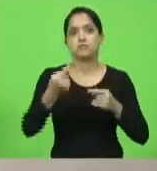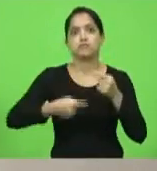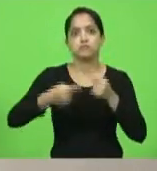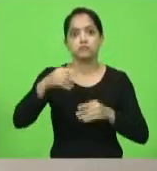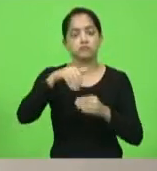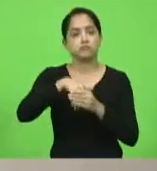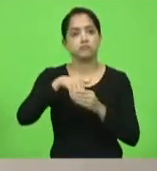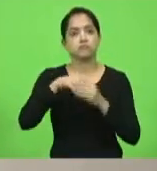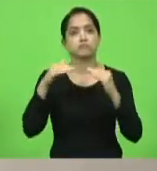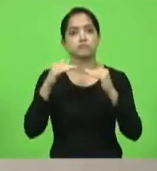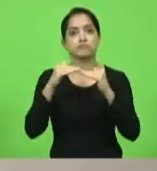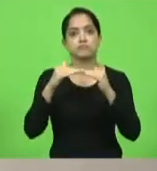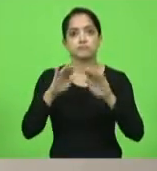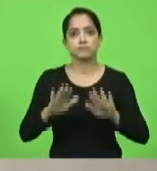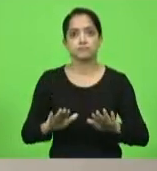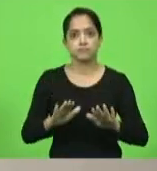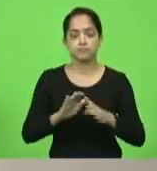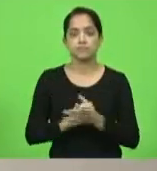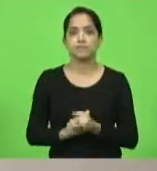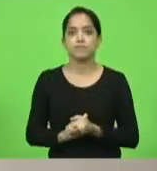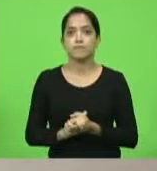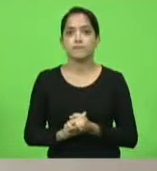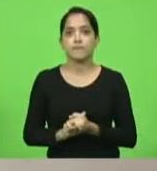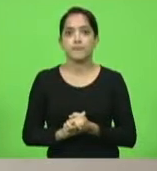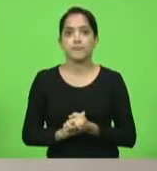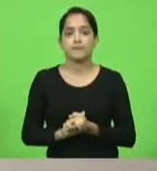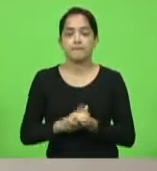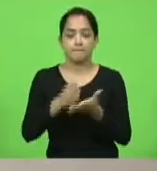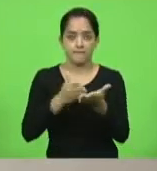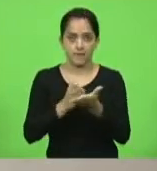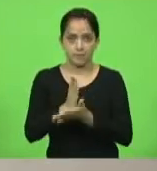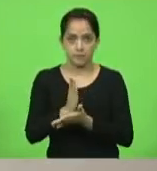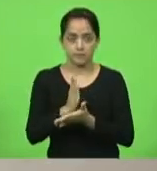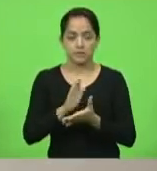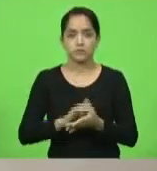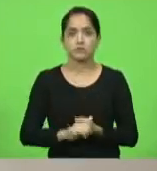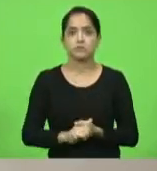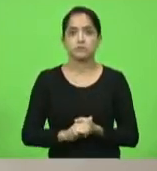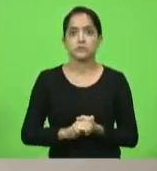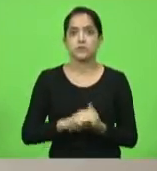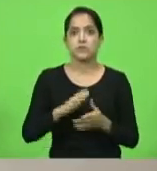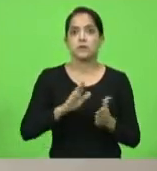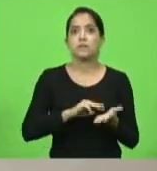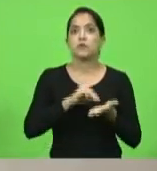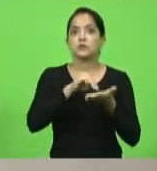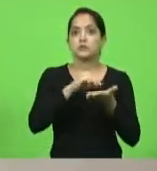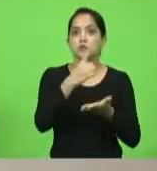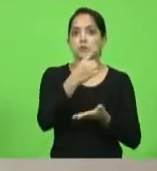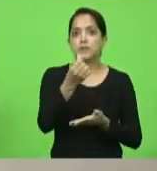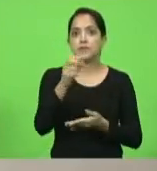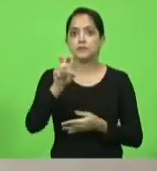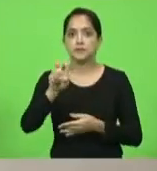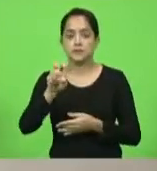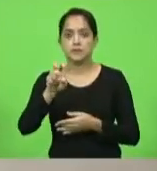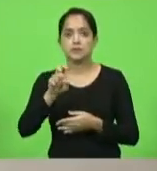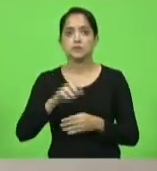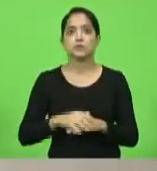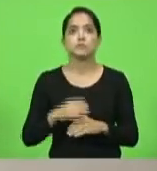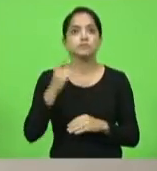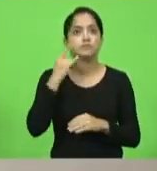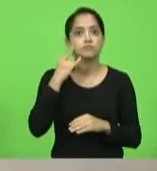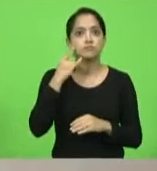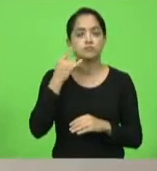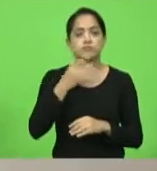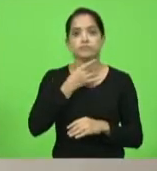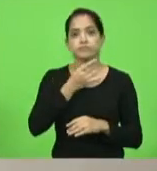em votação, deputados que aprovam, permaneçam como se encontram. Aprovado por unanimidade, moção 65, autor deputado Valdir Cobalcini, manifestando aos